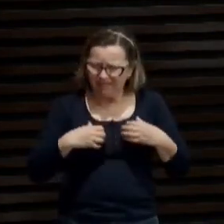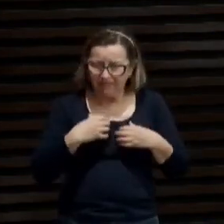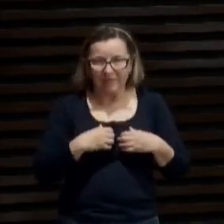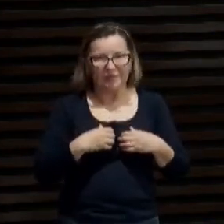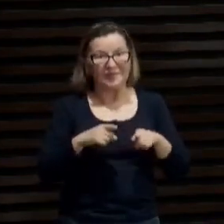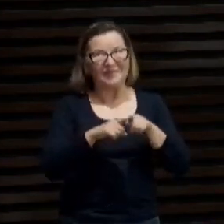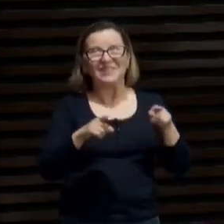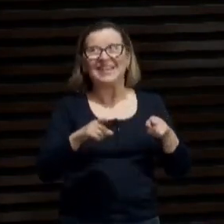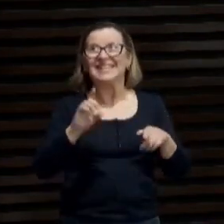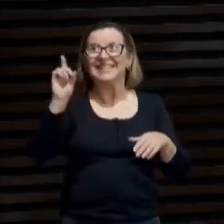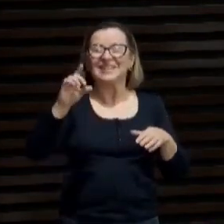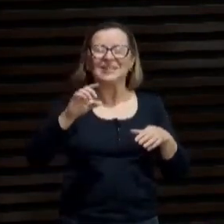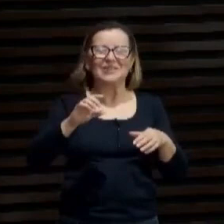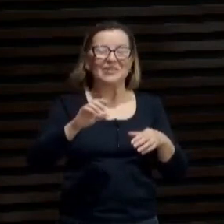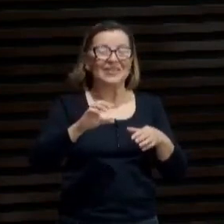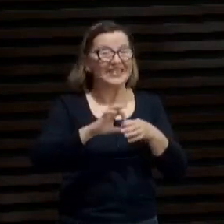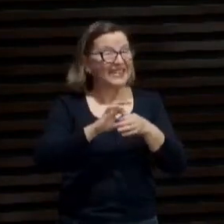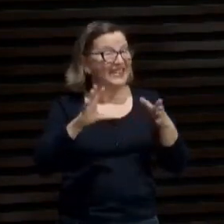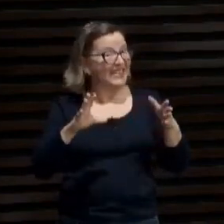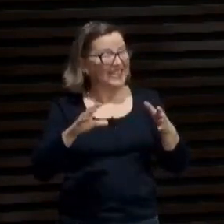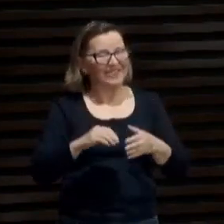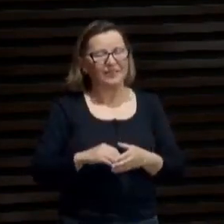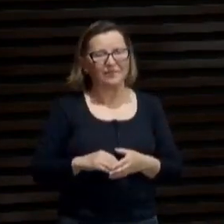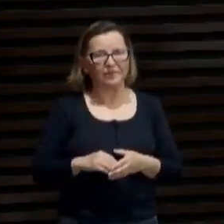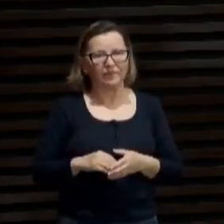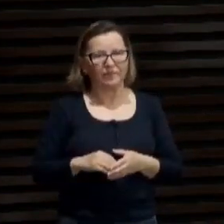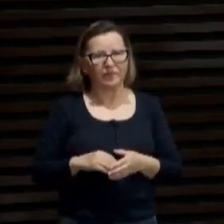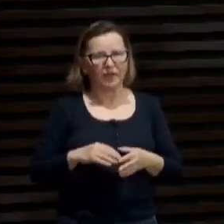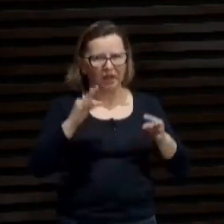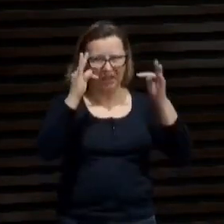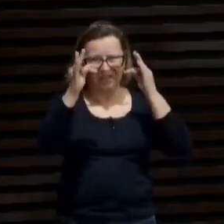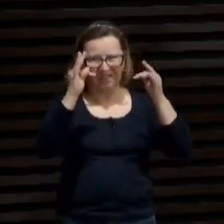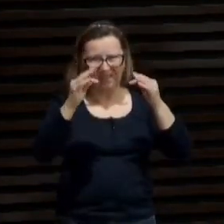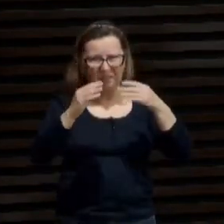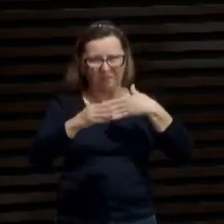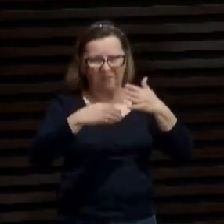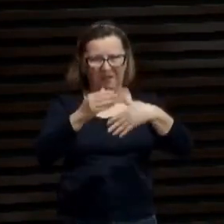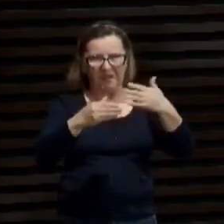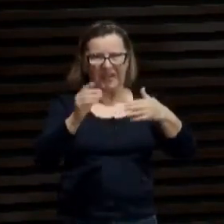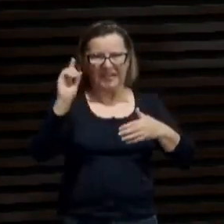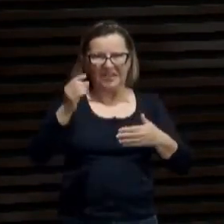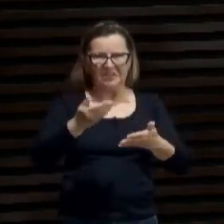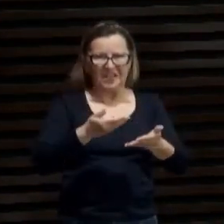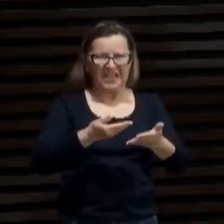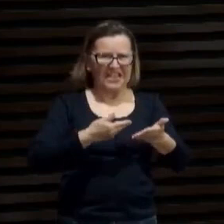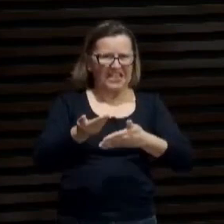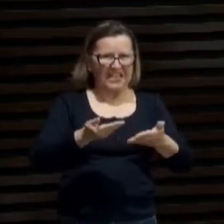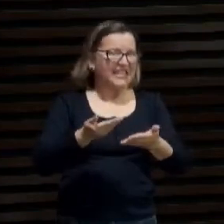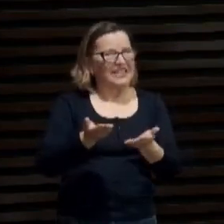A teologia da prosperidade é um Deus que te serve nos teus desejos terrenos e